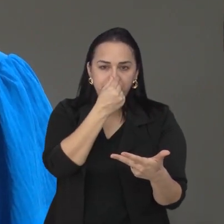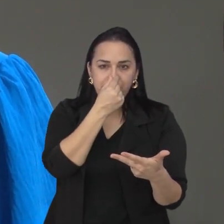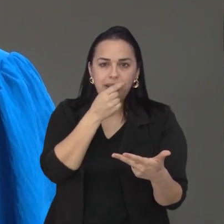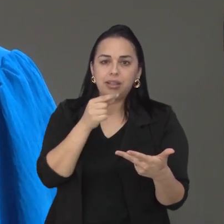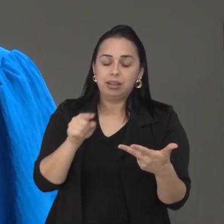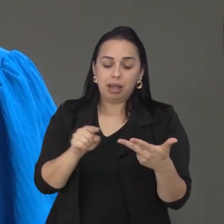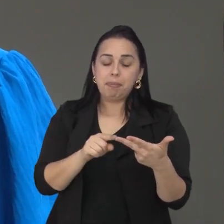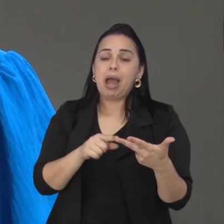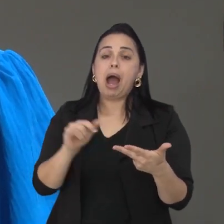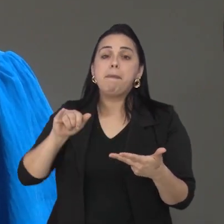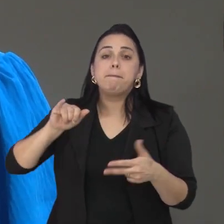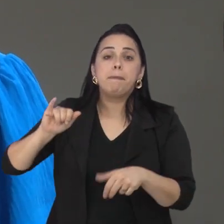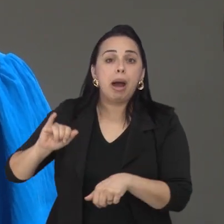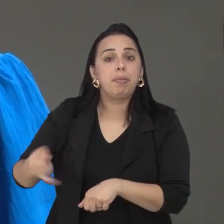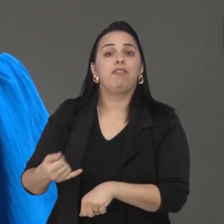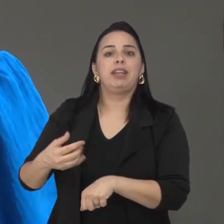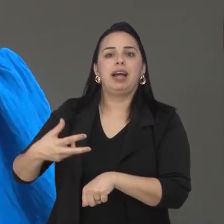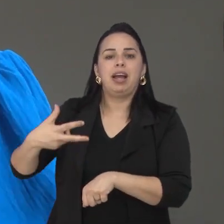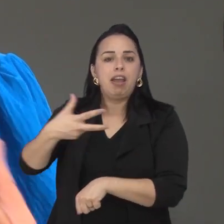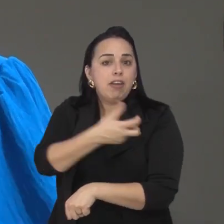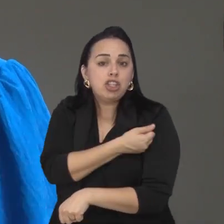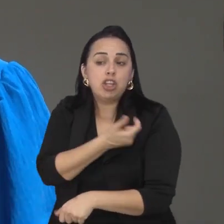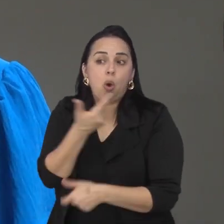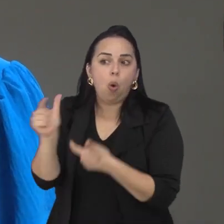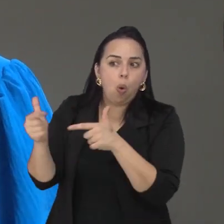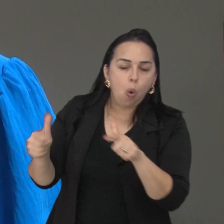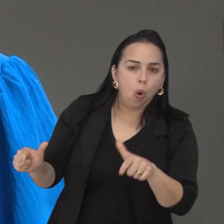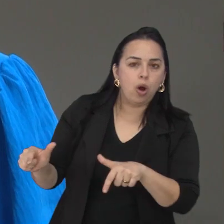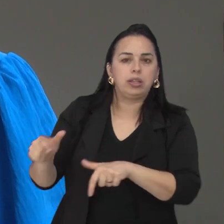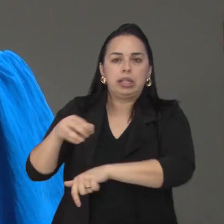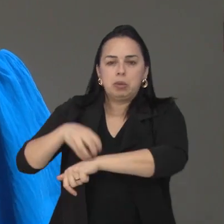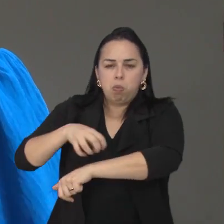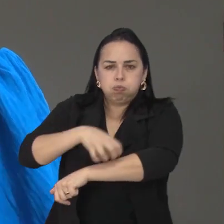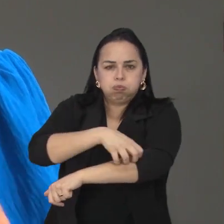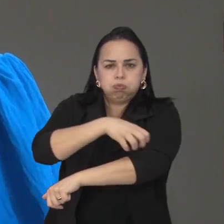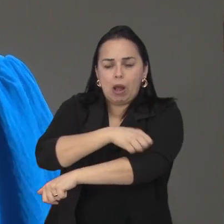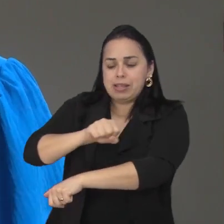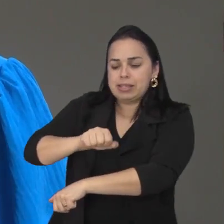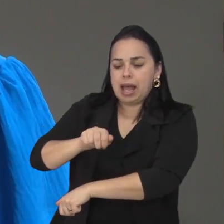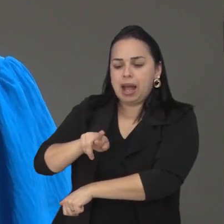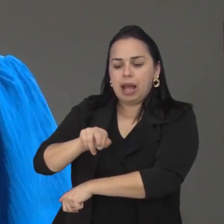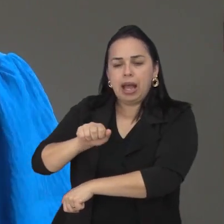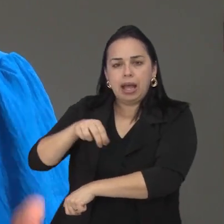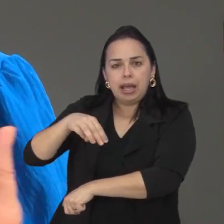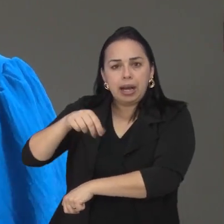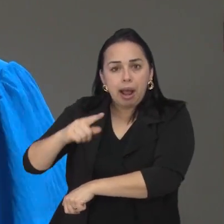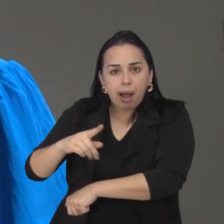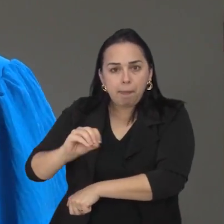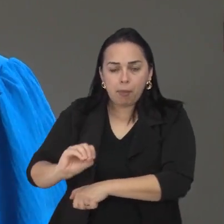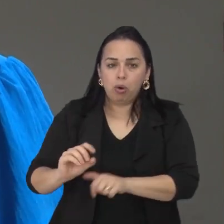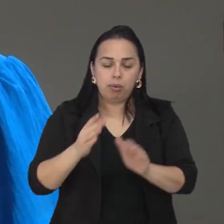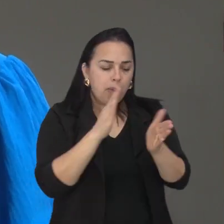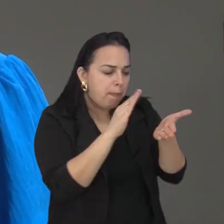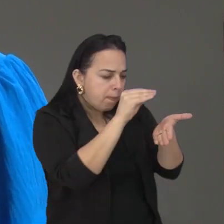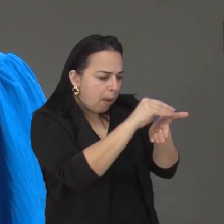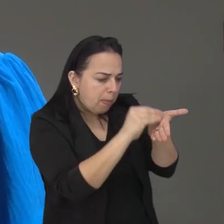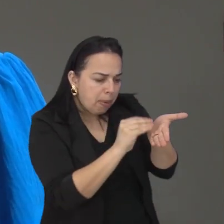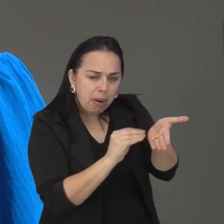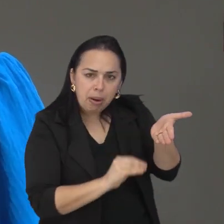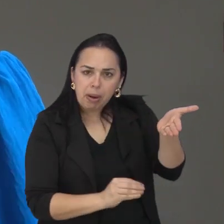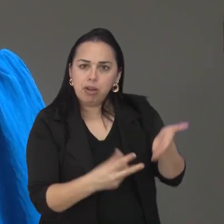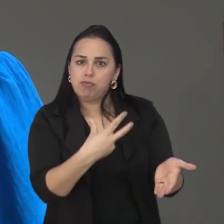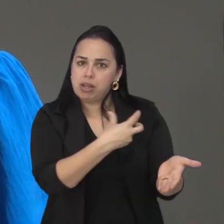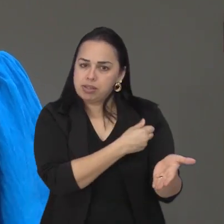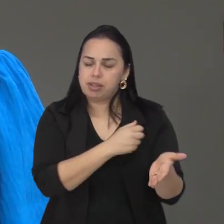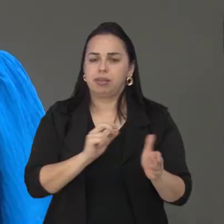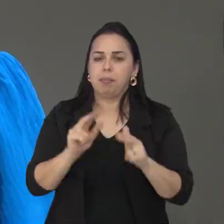contra a gripe e ofertar outras vacinas, como difteria, tétano, hepatite, sarampo, cachumba e rubéola. Então, atualizar sua caderneta de